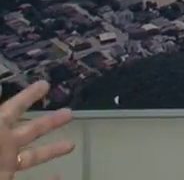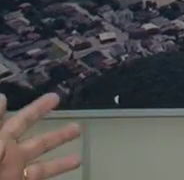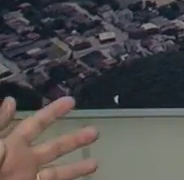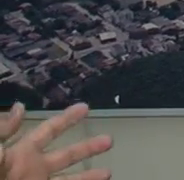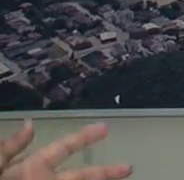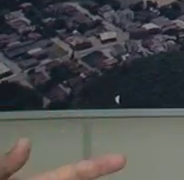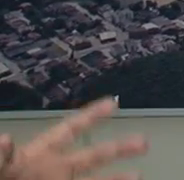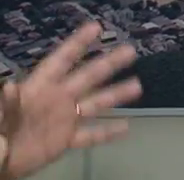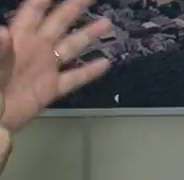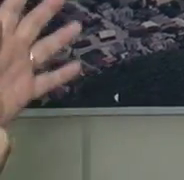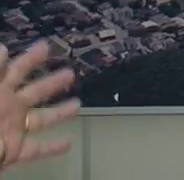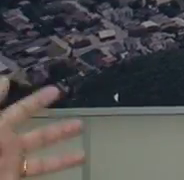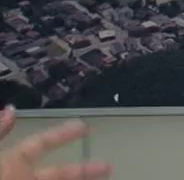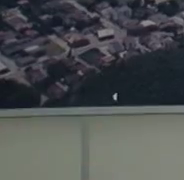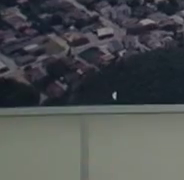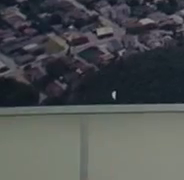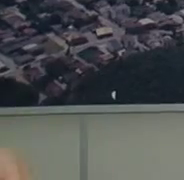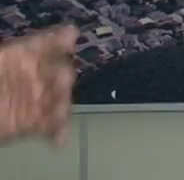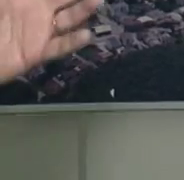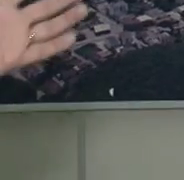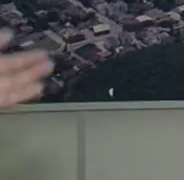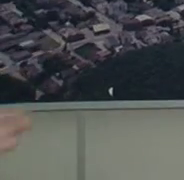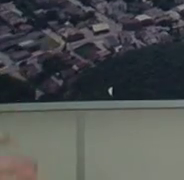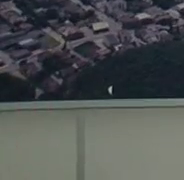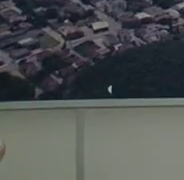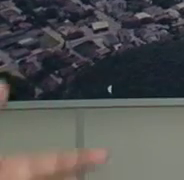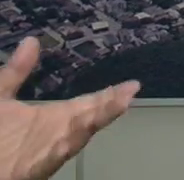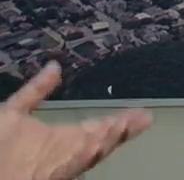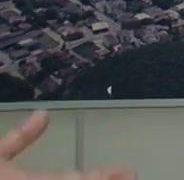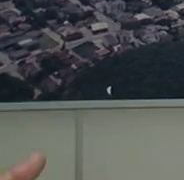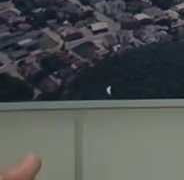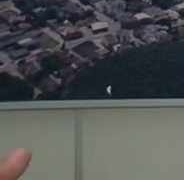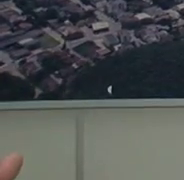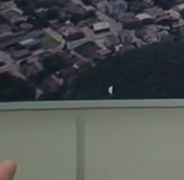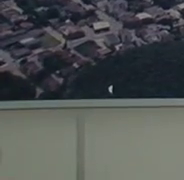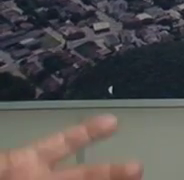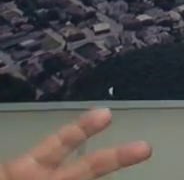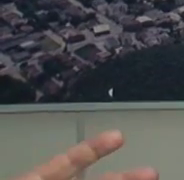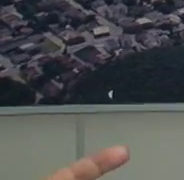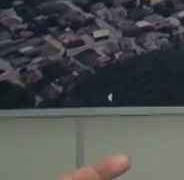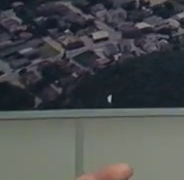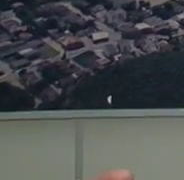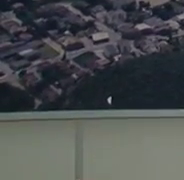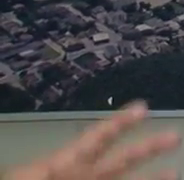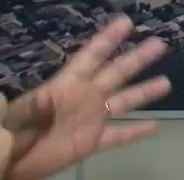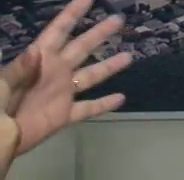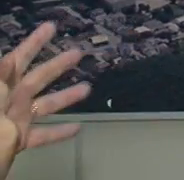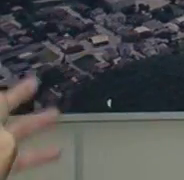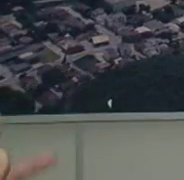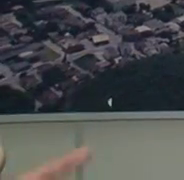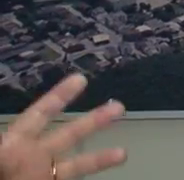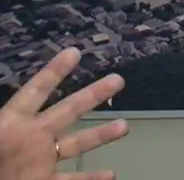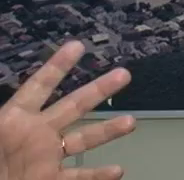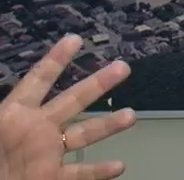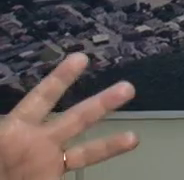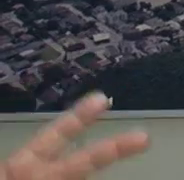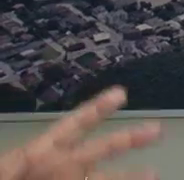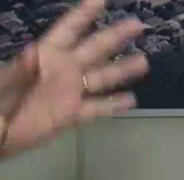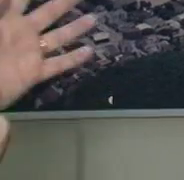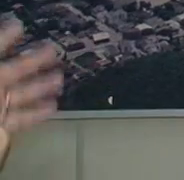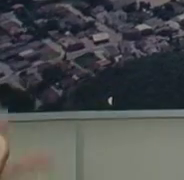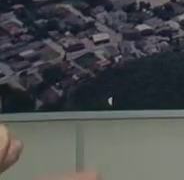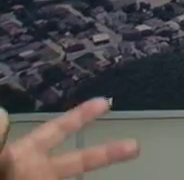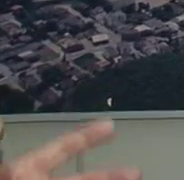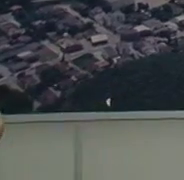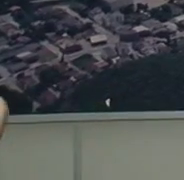aí expectativa de chuva já a partir de domingo e uma chuva mais consistente, entrada de uma frente fria na terça-feira. O estado de alerta da Defesa